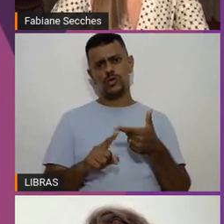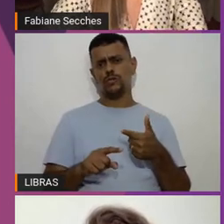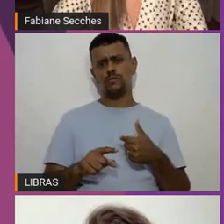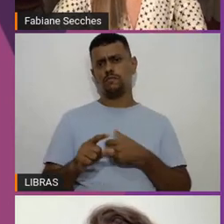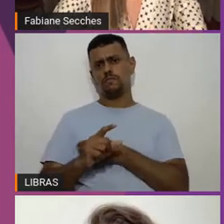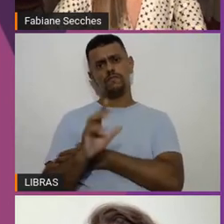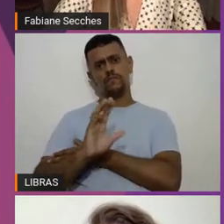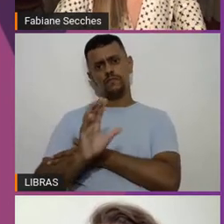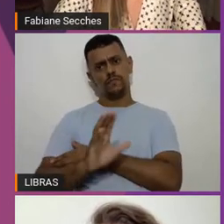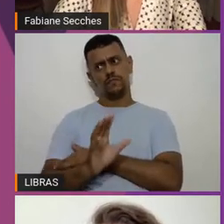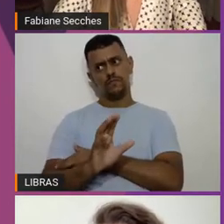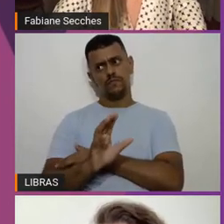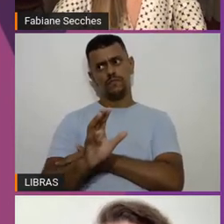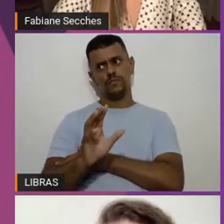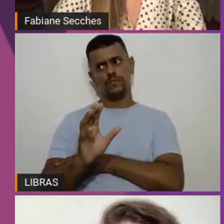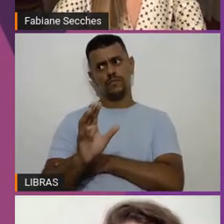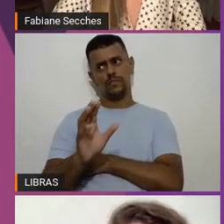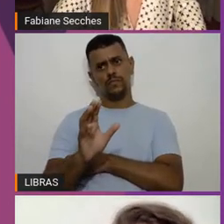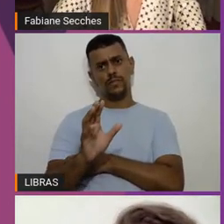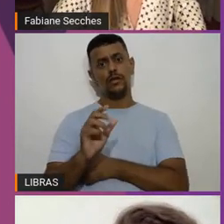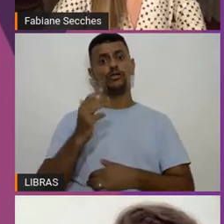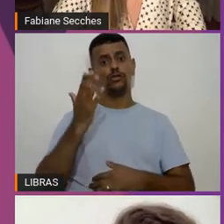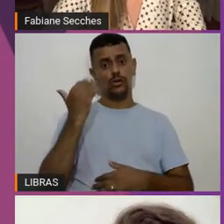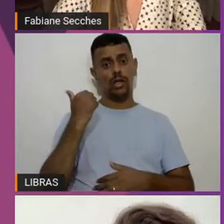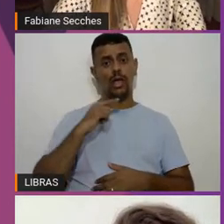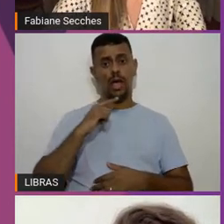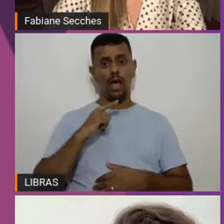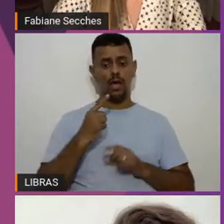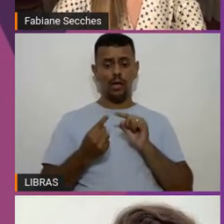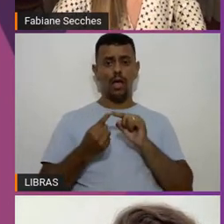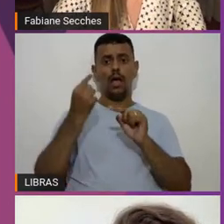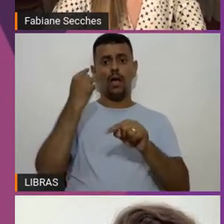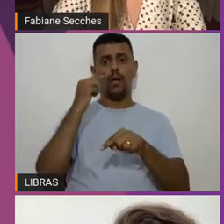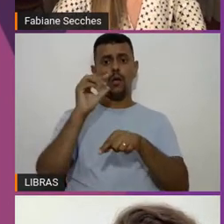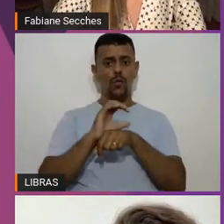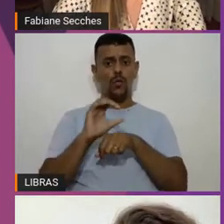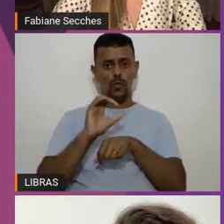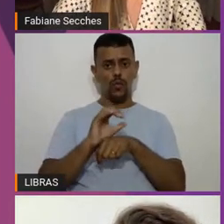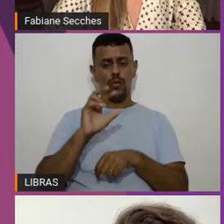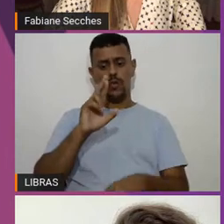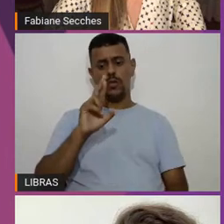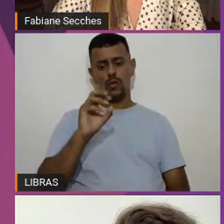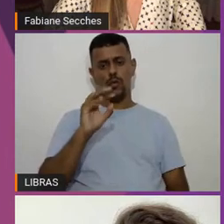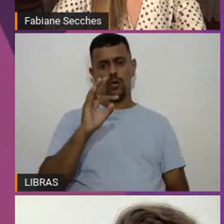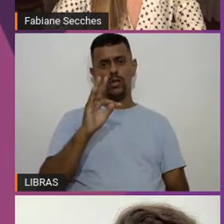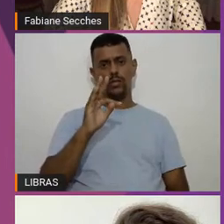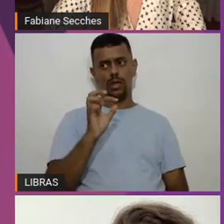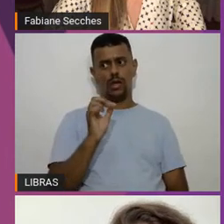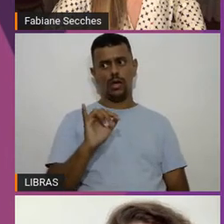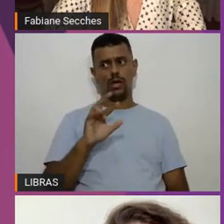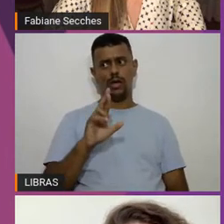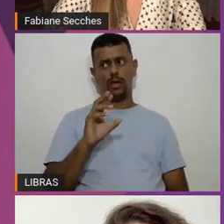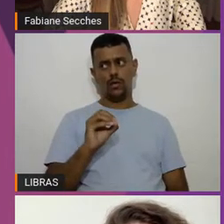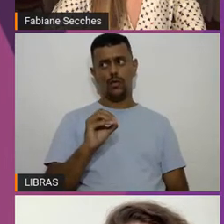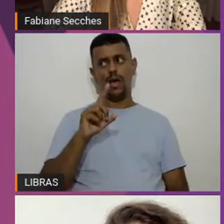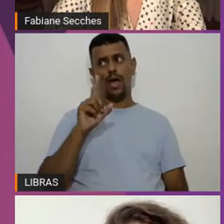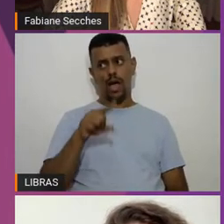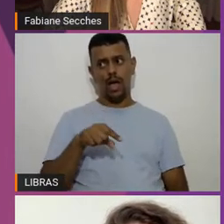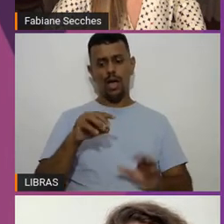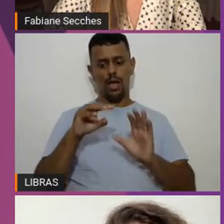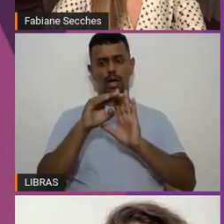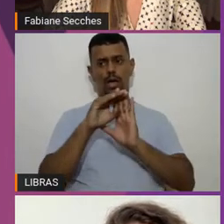que se chama isso eu fiz o curso de roteiro uma vez da planilha de vaqueiro né para mim não